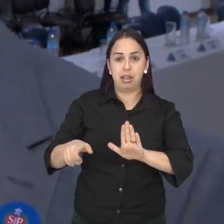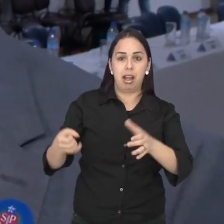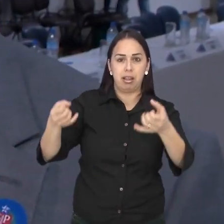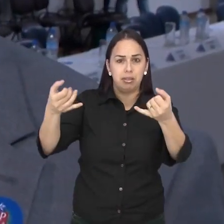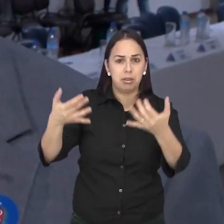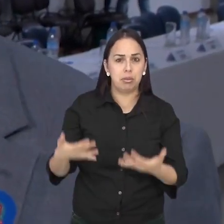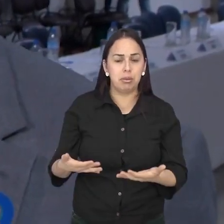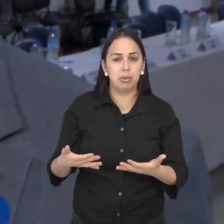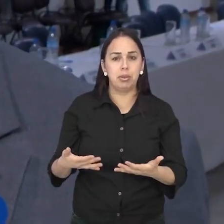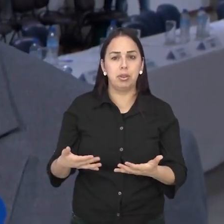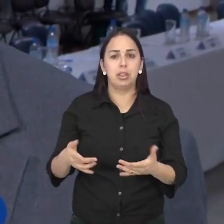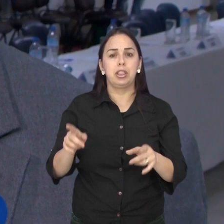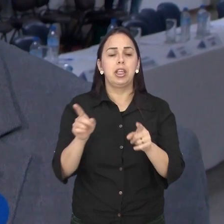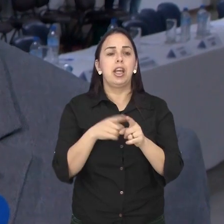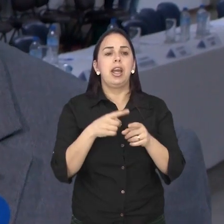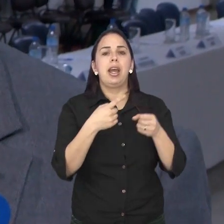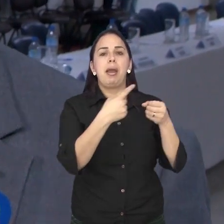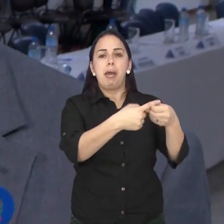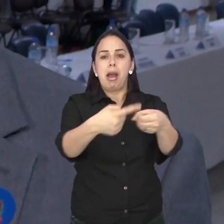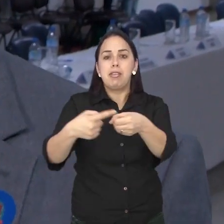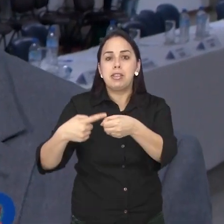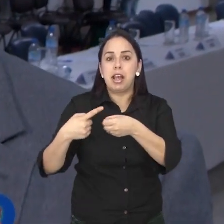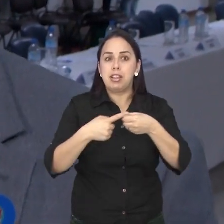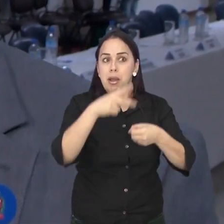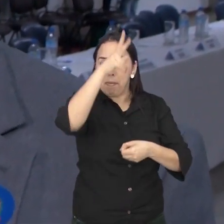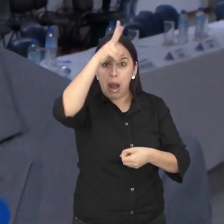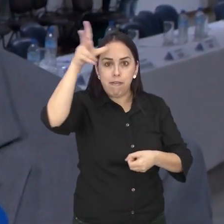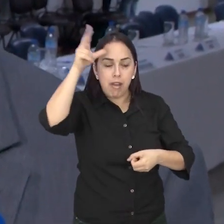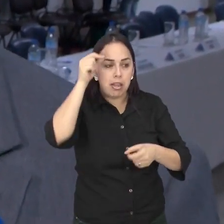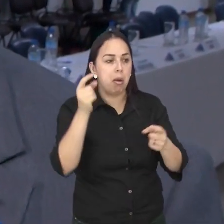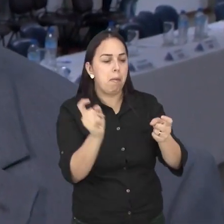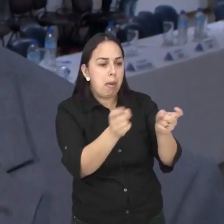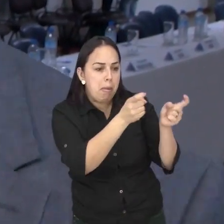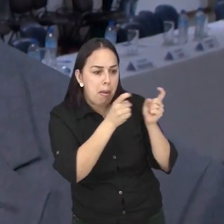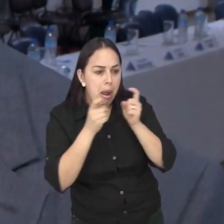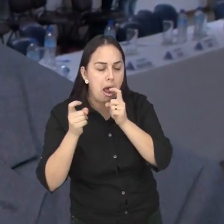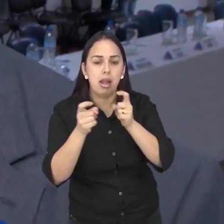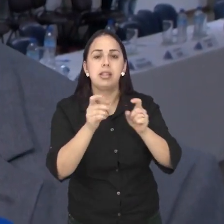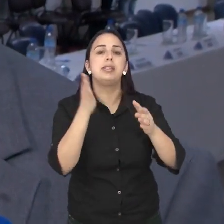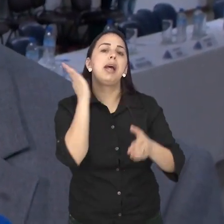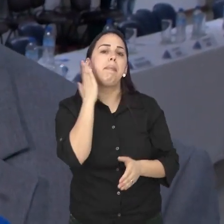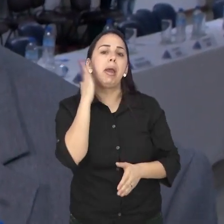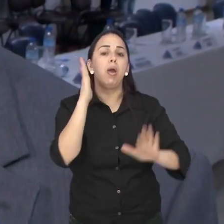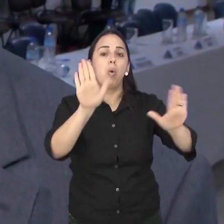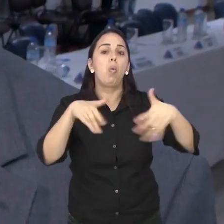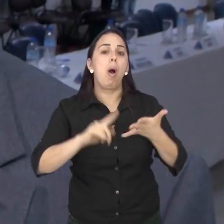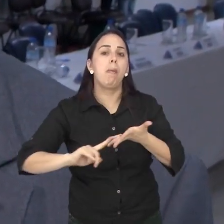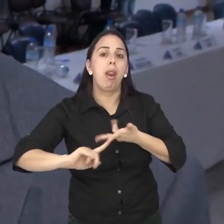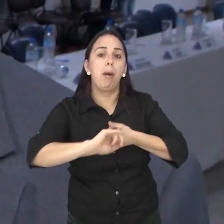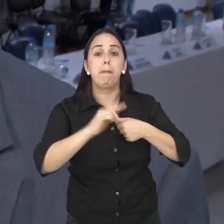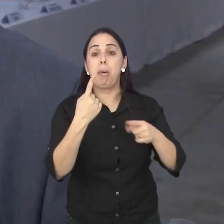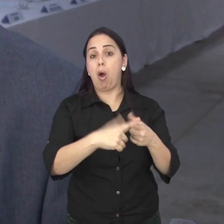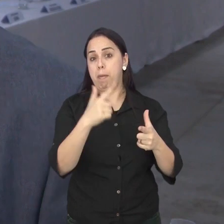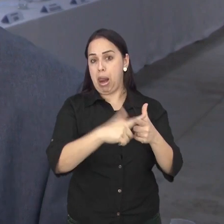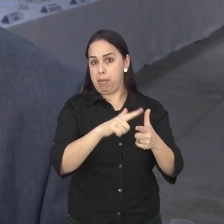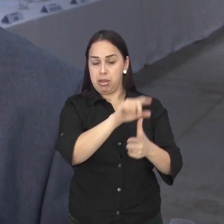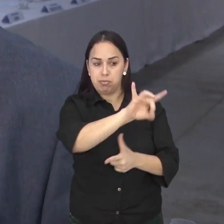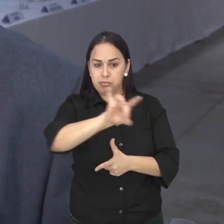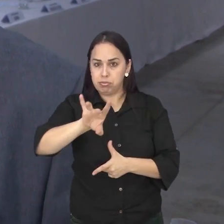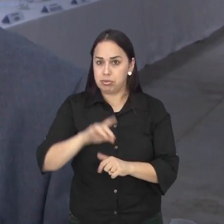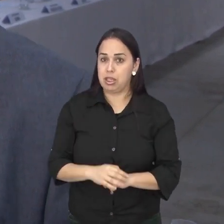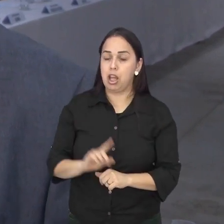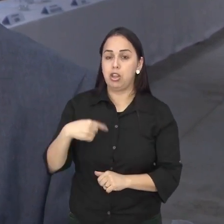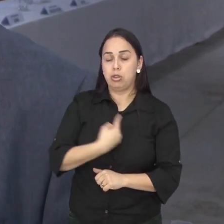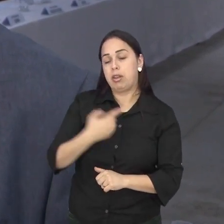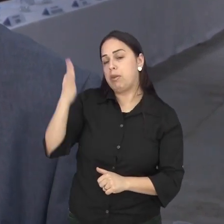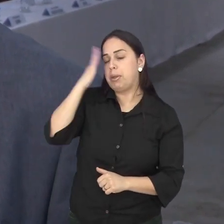Teodoro afirmou que pretende se reunir com os prefeitos da região para entender quais são as demandas de cada município. Além da segurança,